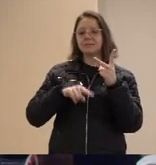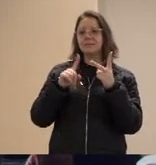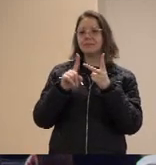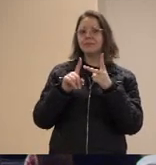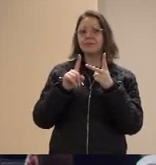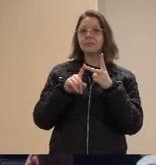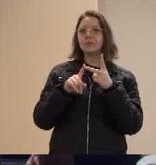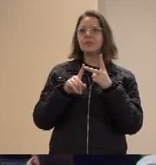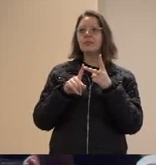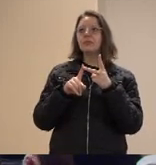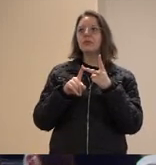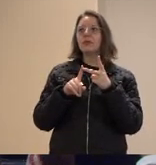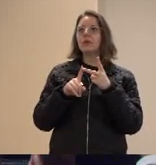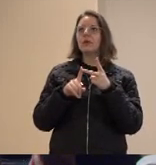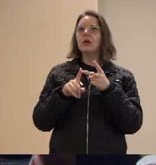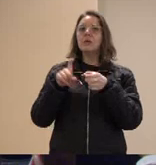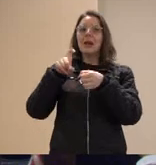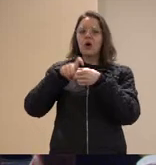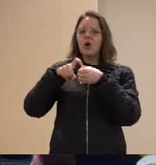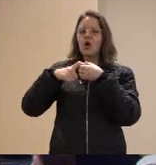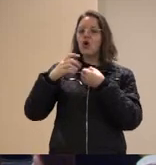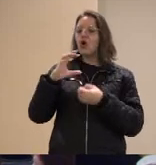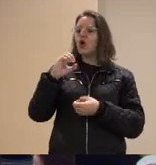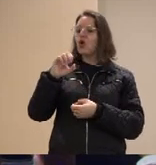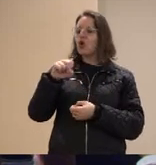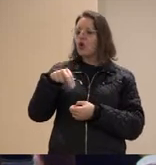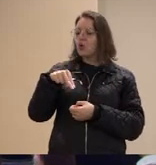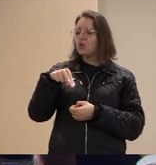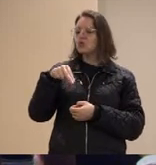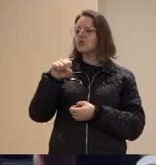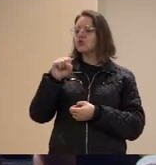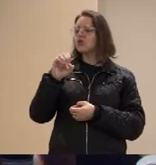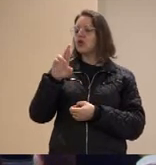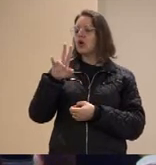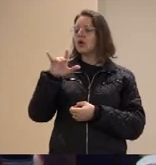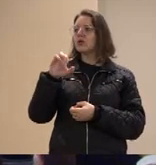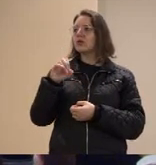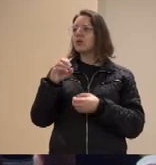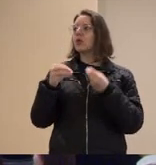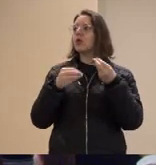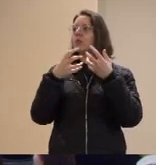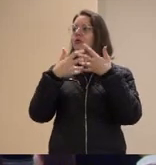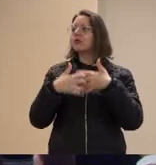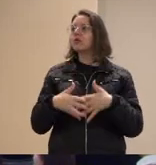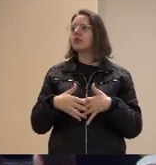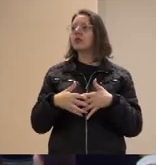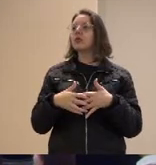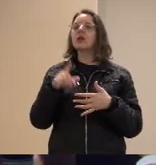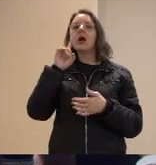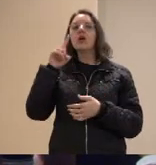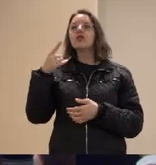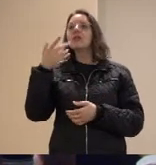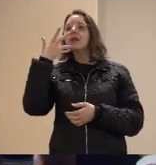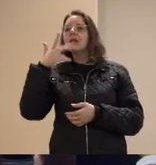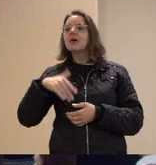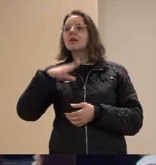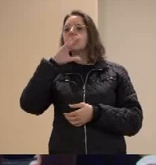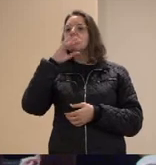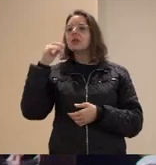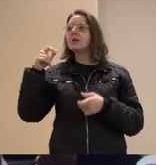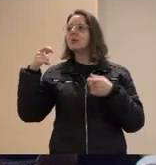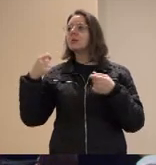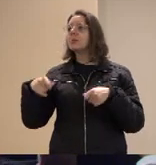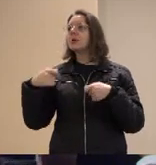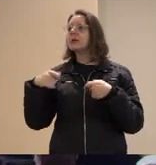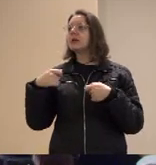para município consorciado, como é que vocês atuam na rotina, por exemplo, daquelas crianças ou adolescentes que precisam